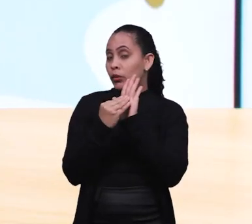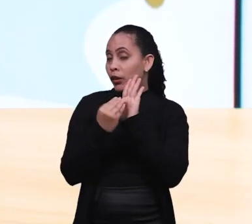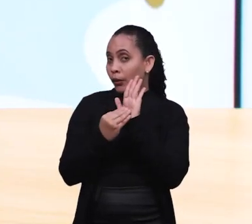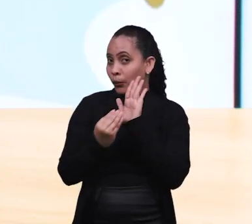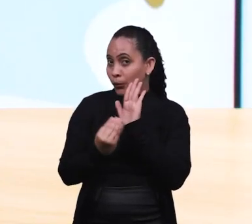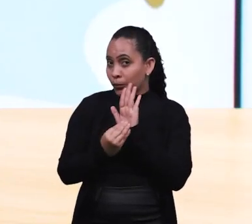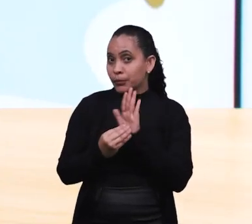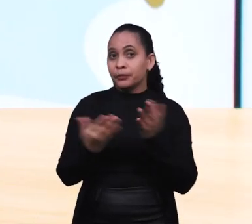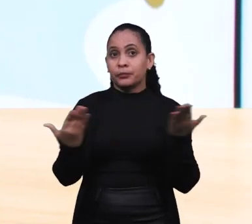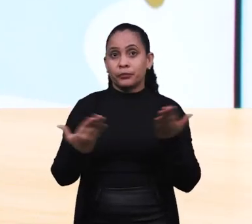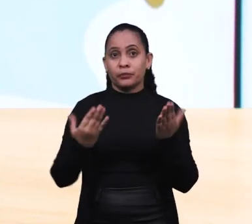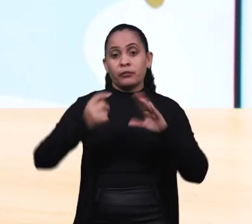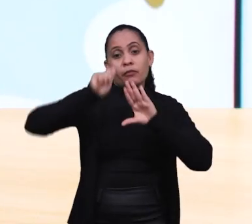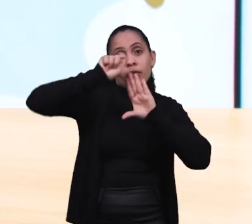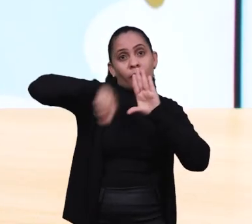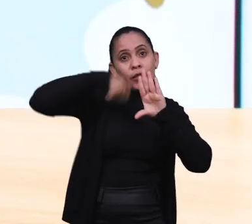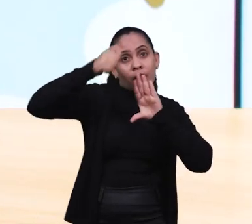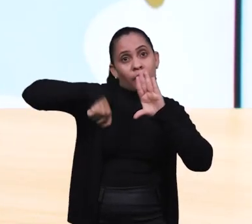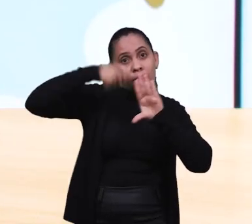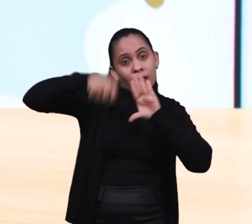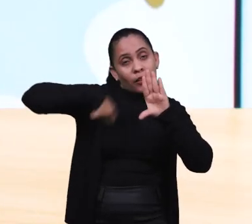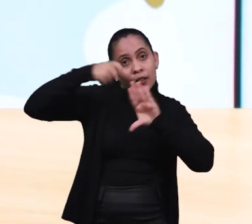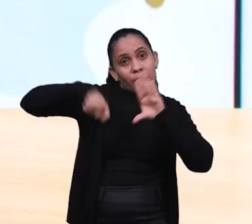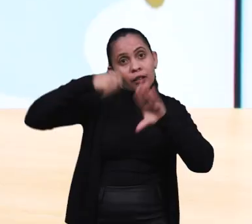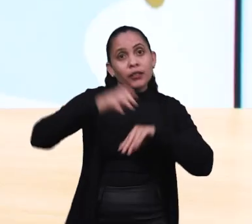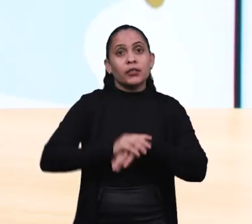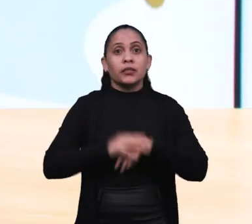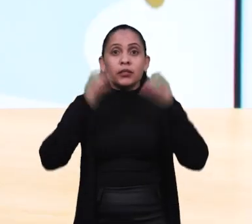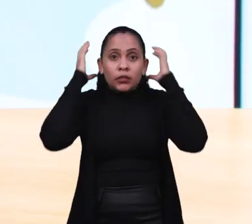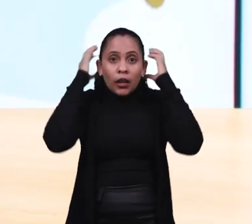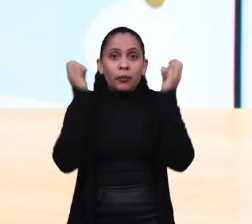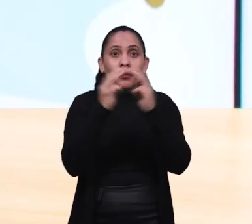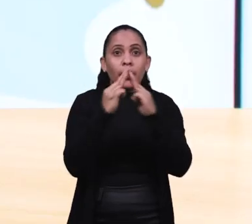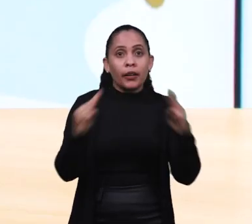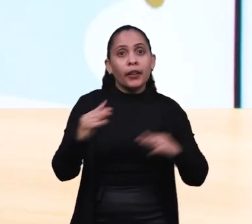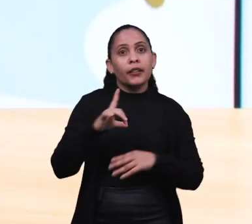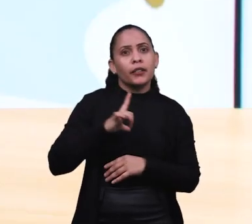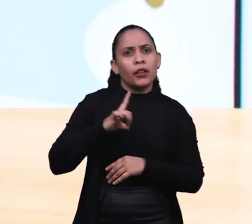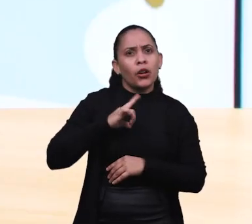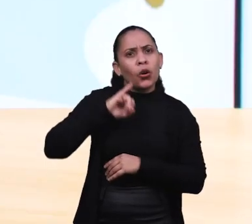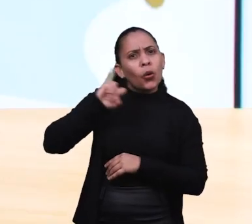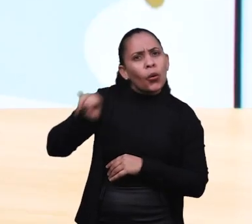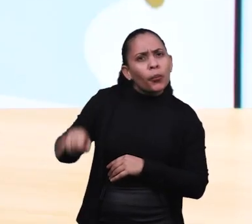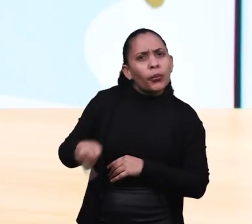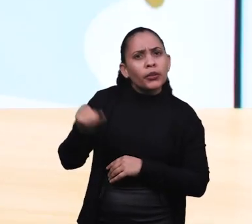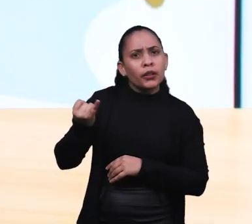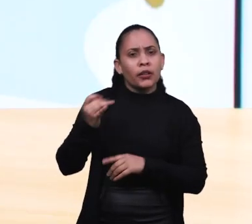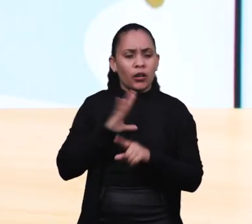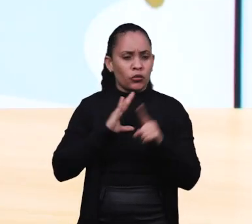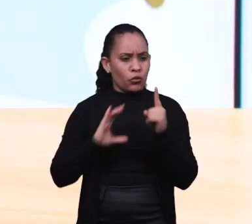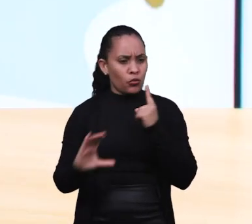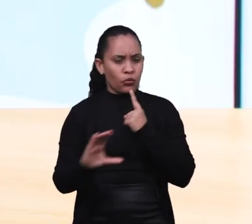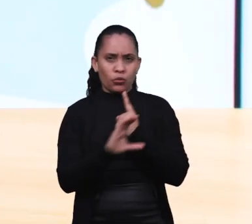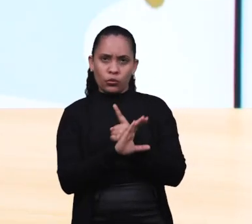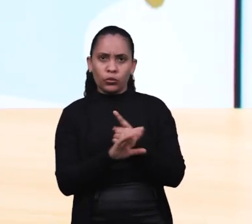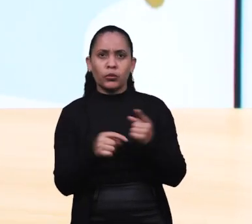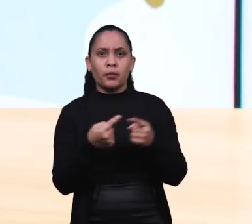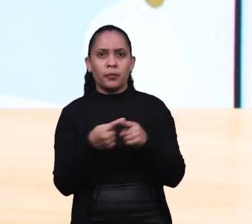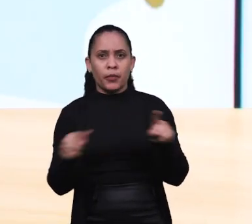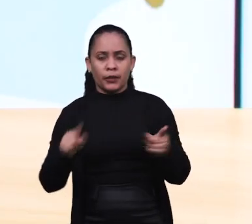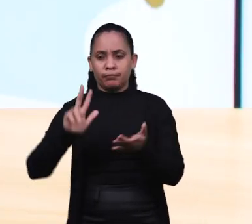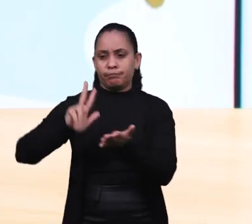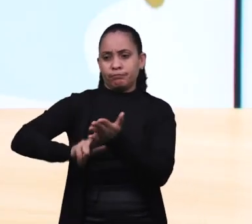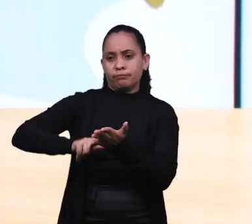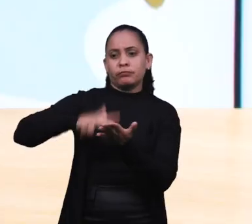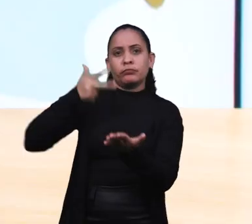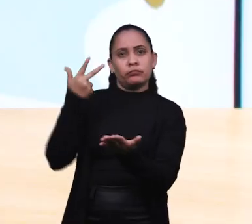estão tendo agora gravados aqui na Rádio Manaim, as irmãs têm a oportunidade de não só interpretar cultos, não fazer a interpretação, mas